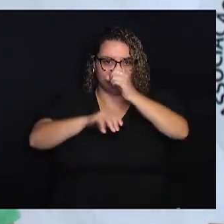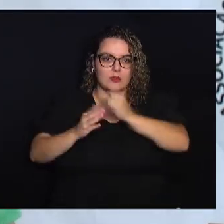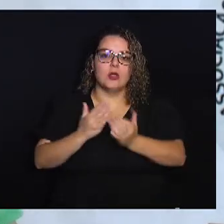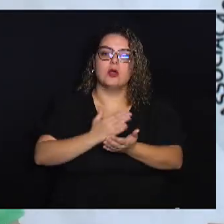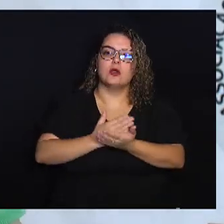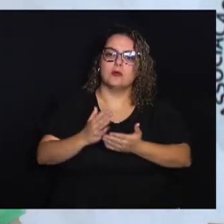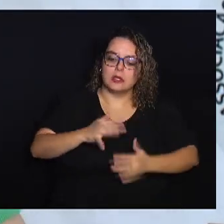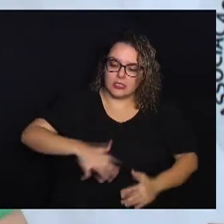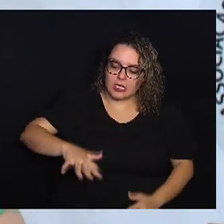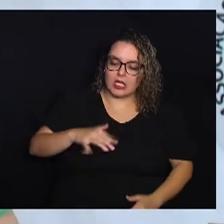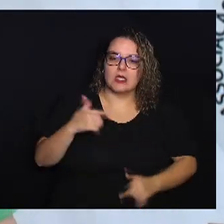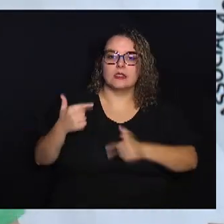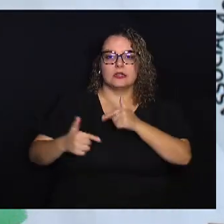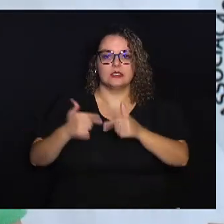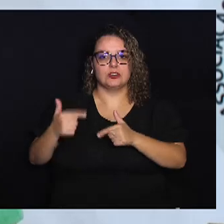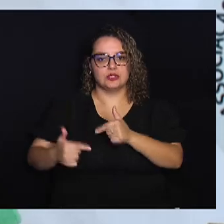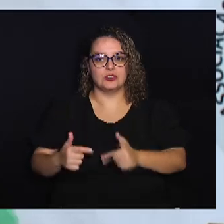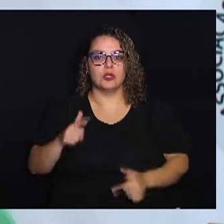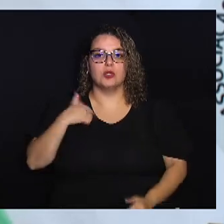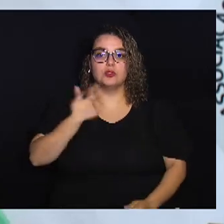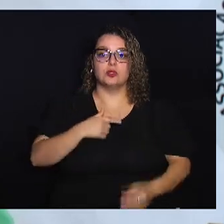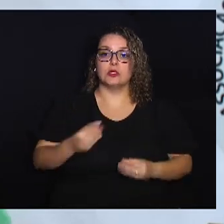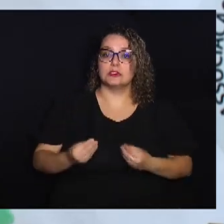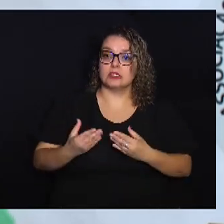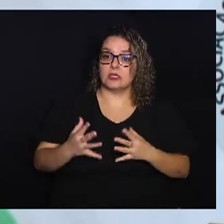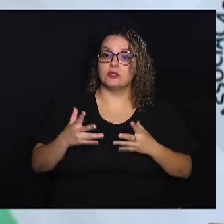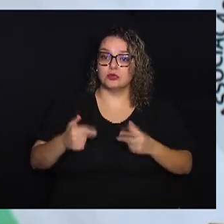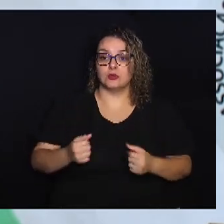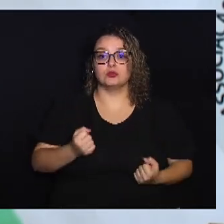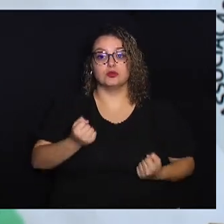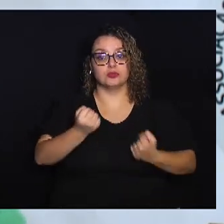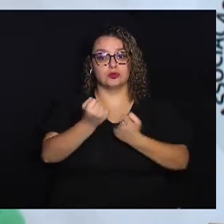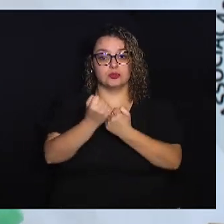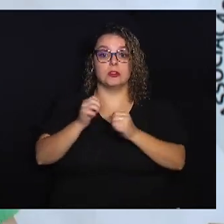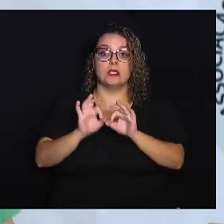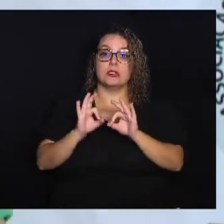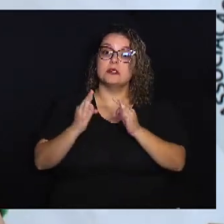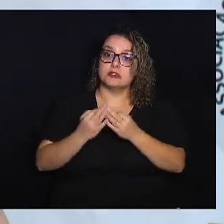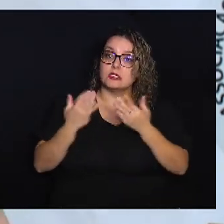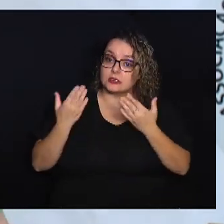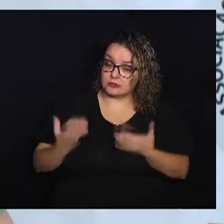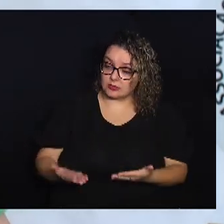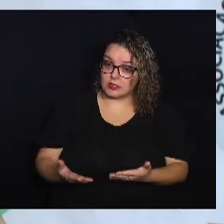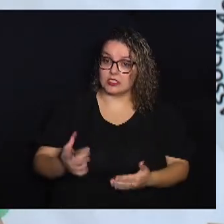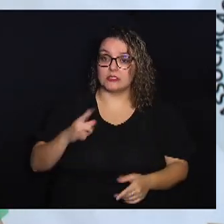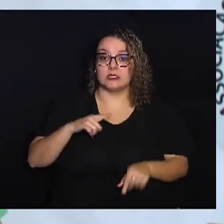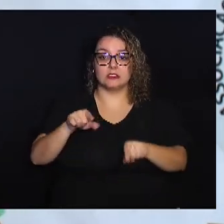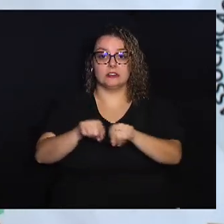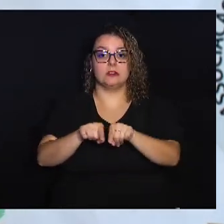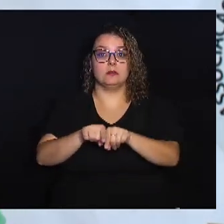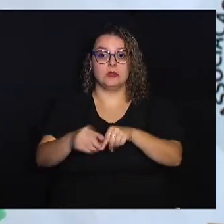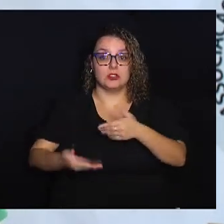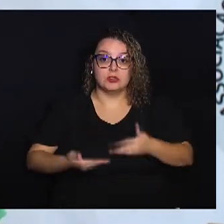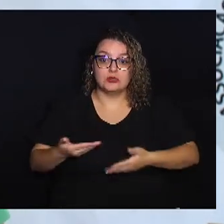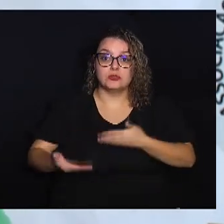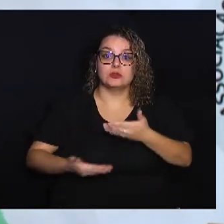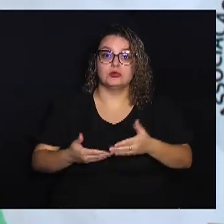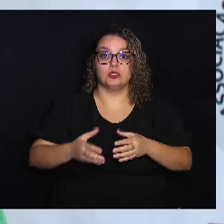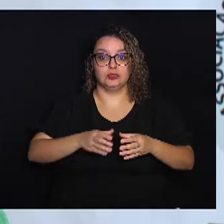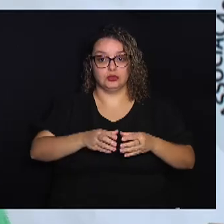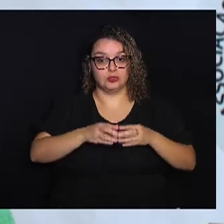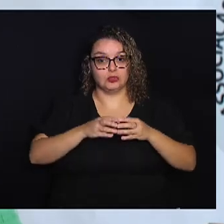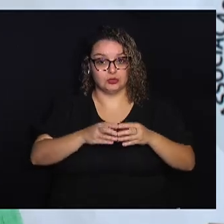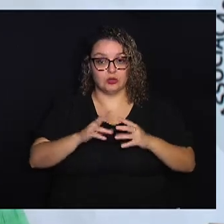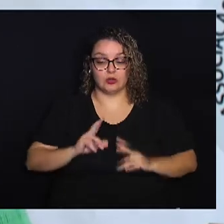no mercado de trabalho, a gente dá todo um suporte a essas famílias. Tem também o serviço de convivência